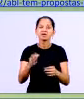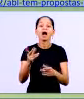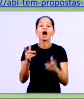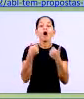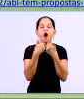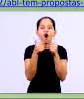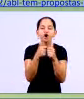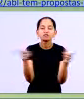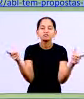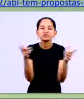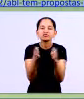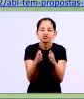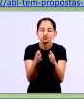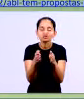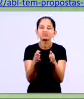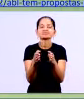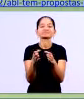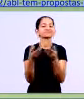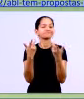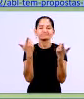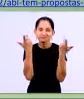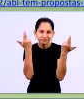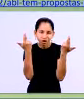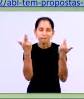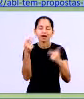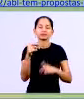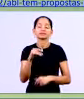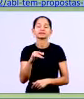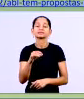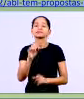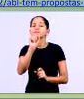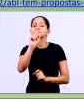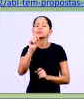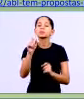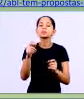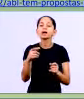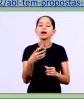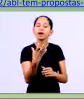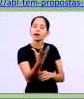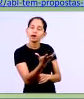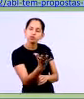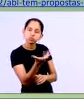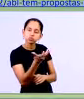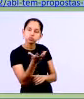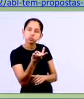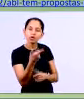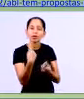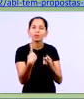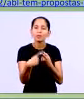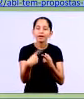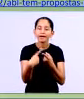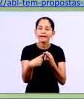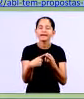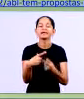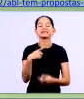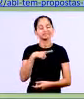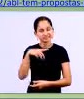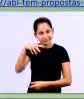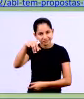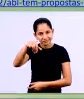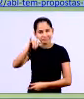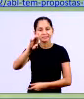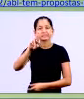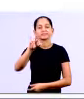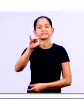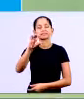micro-ônibus, semi-internato. O que tem de errado no meu micro-ondas? Tem que colocar o hífen.